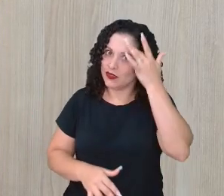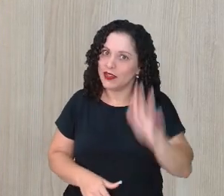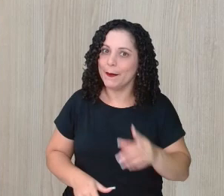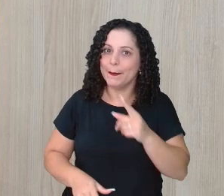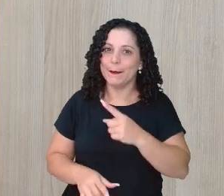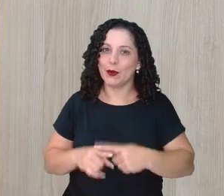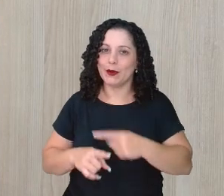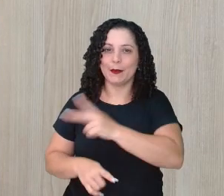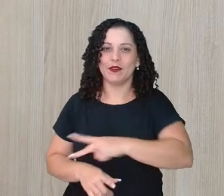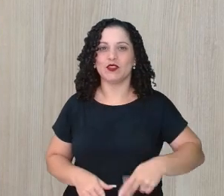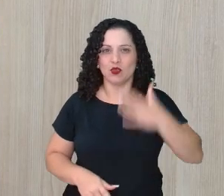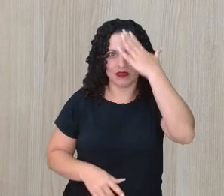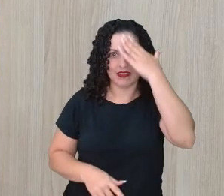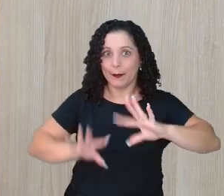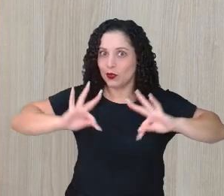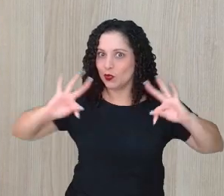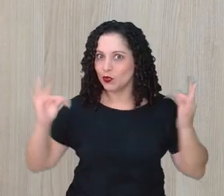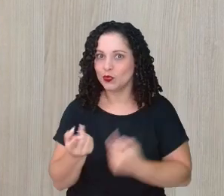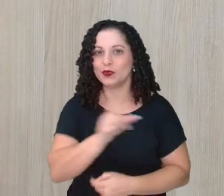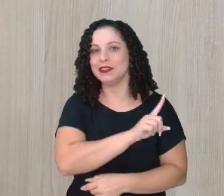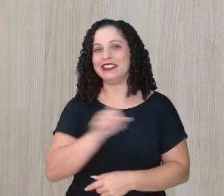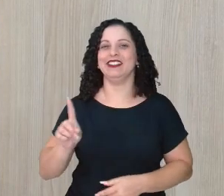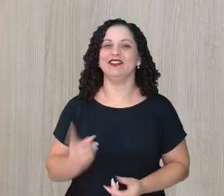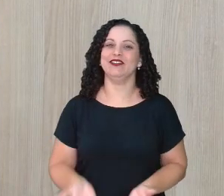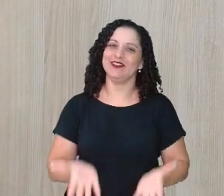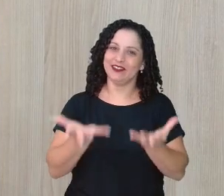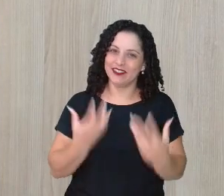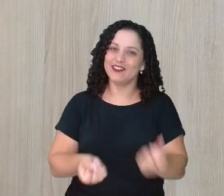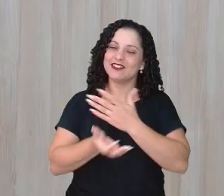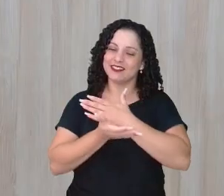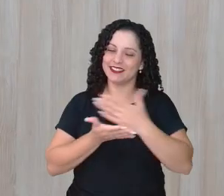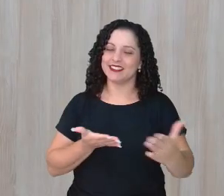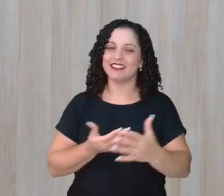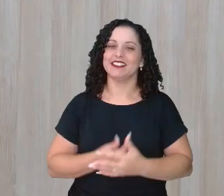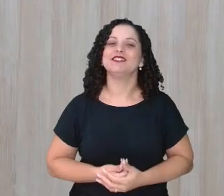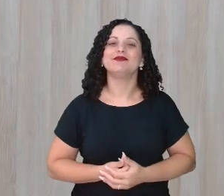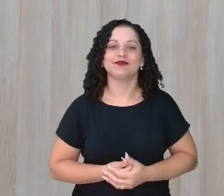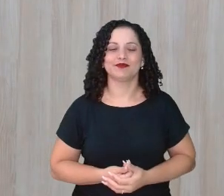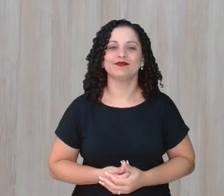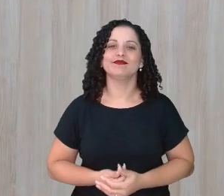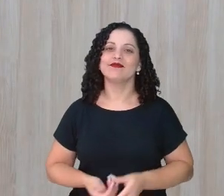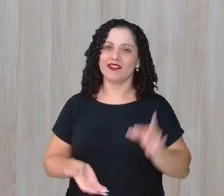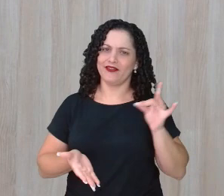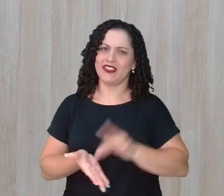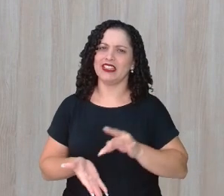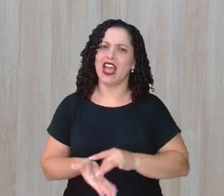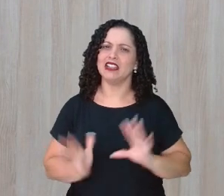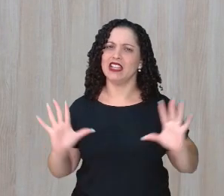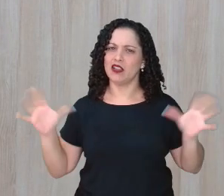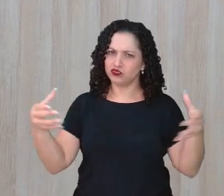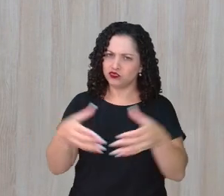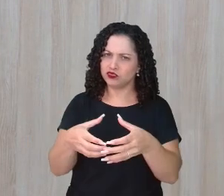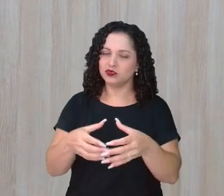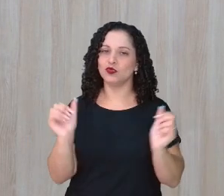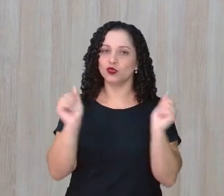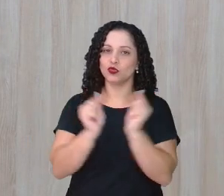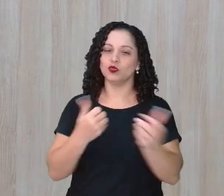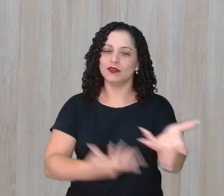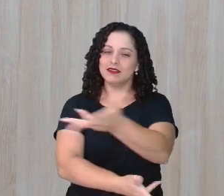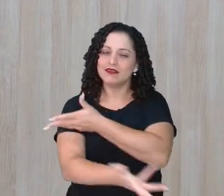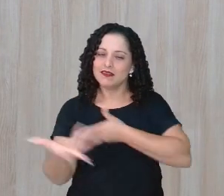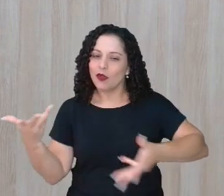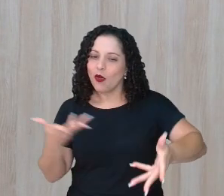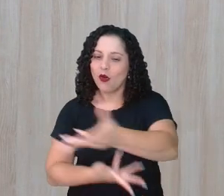tudo, Então, é isso, vamos para a aula. Exatamente, a gente vai construindo aqui junto, Nessa troca aí